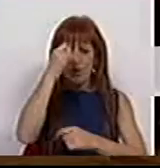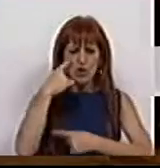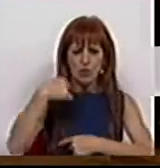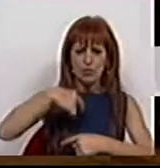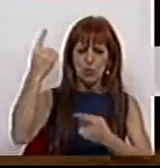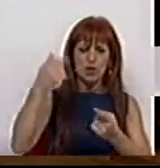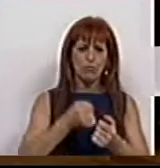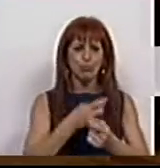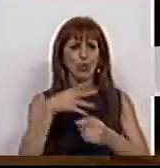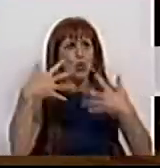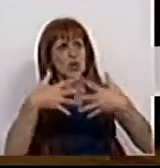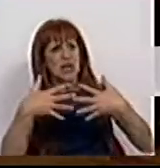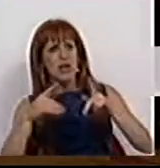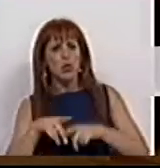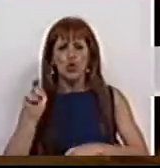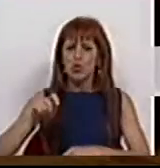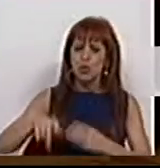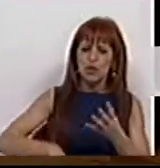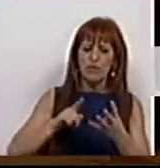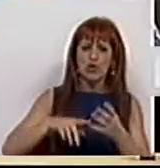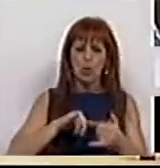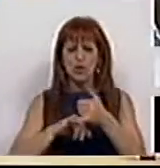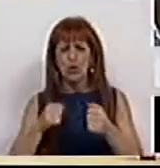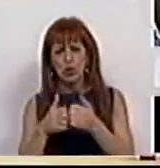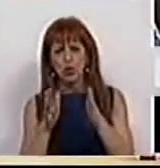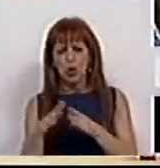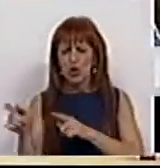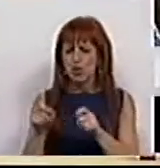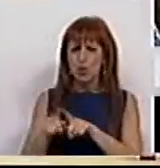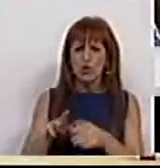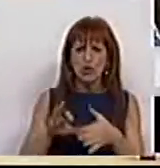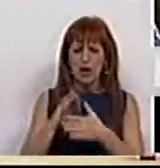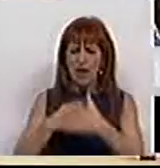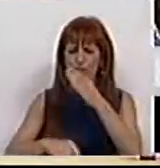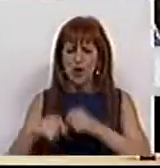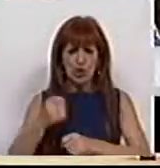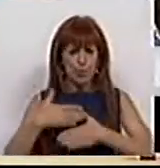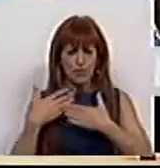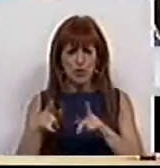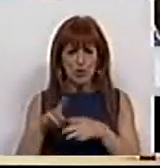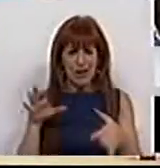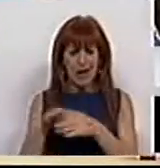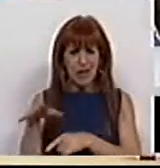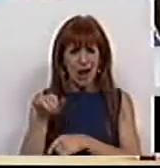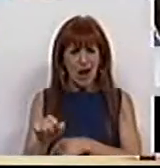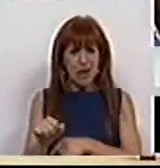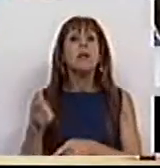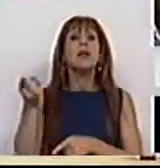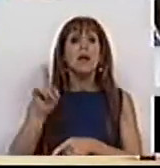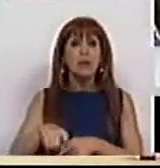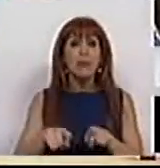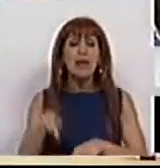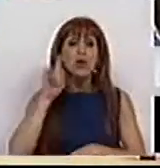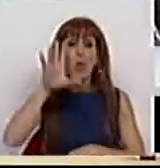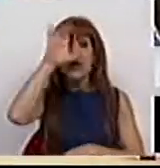Público, e, enfim, dos sindicatos, dos juízes, das associações, de todas as organizações de advogados, de profissionais ligados à área,